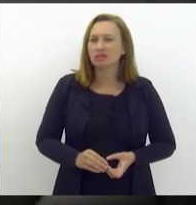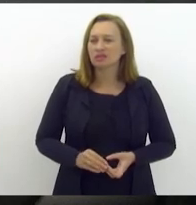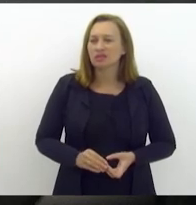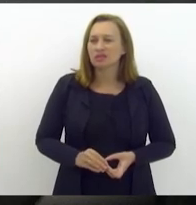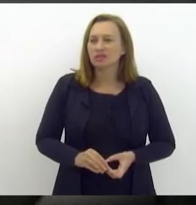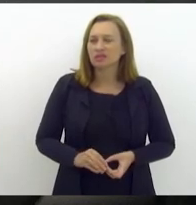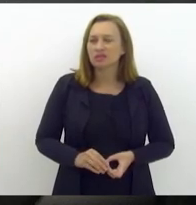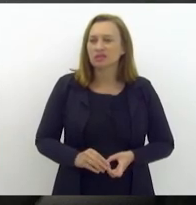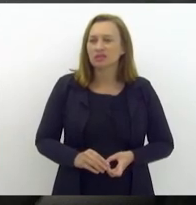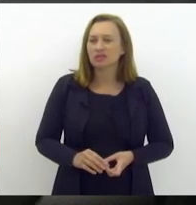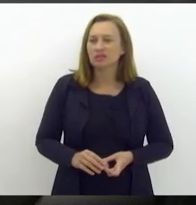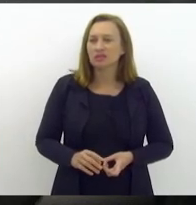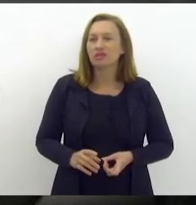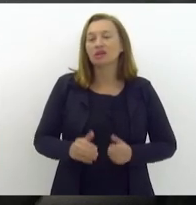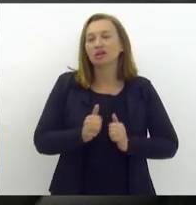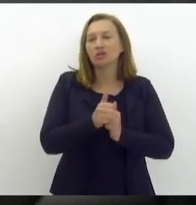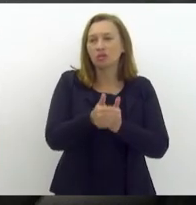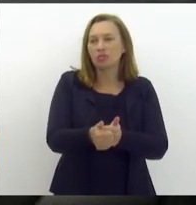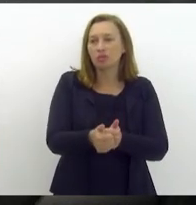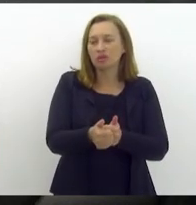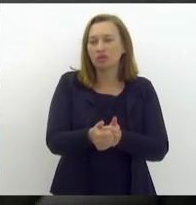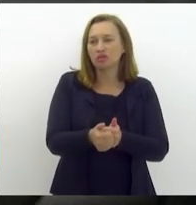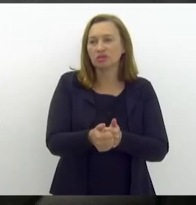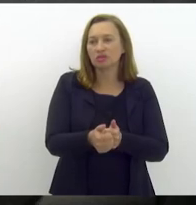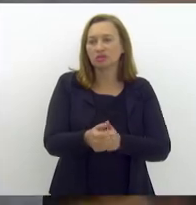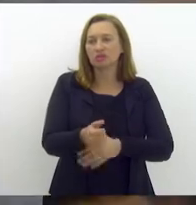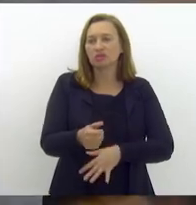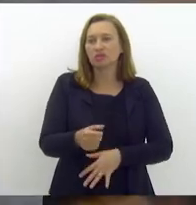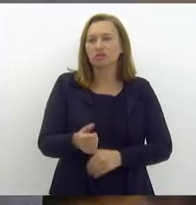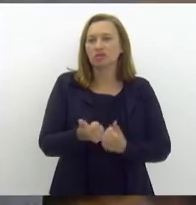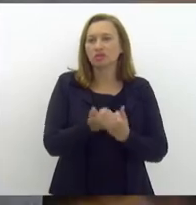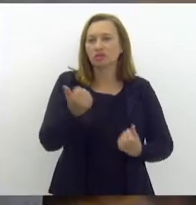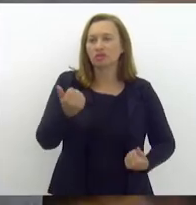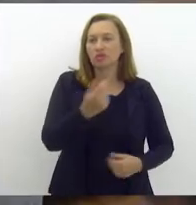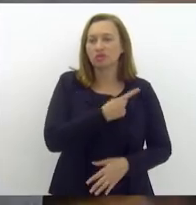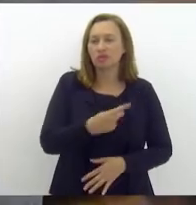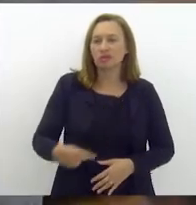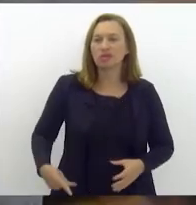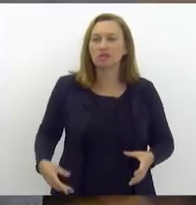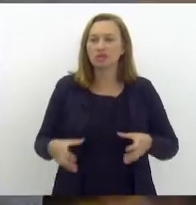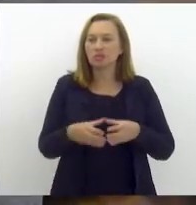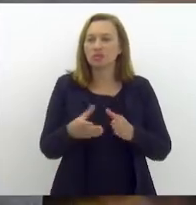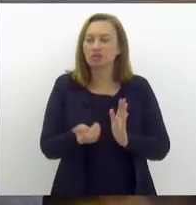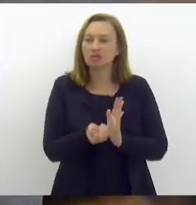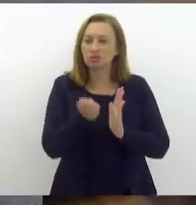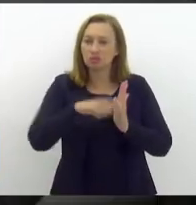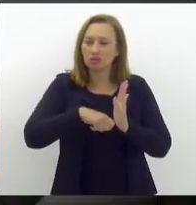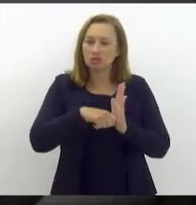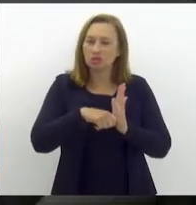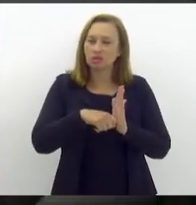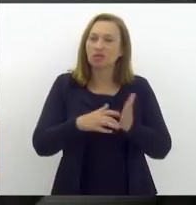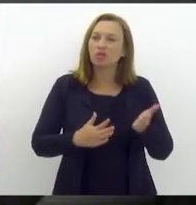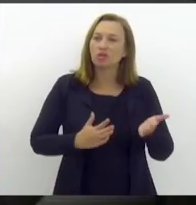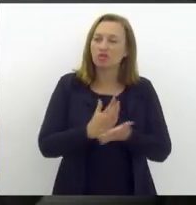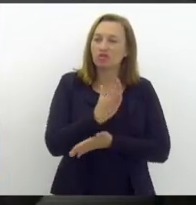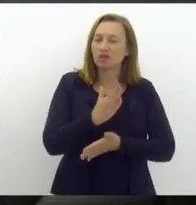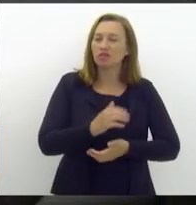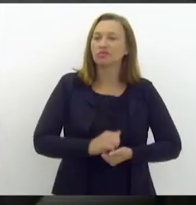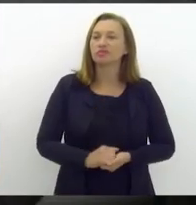Paulo. Senhora presidente, acompanho o parecer do presidente, do vice-presidente da Comissão de Tributação, favorável, com muito